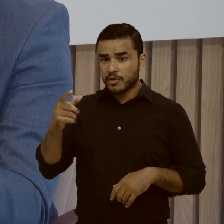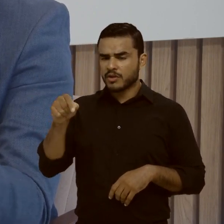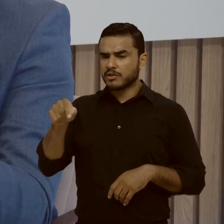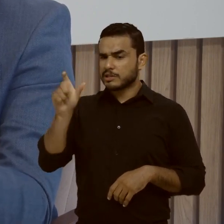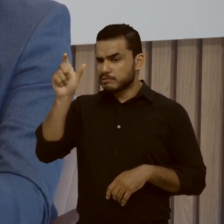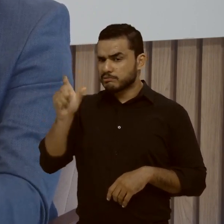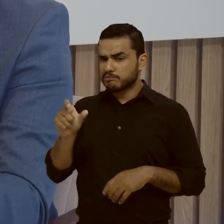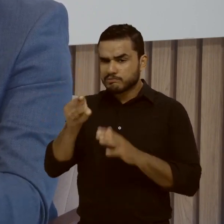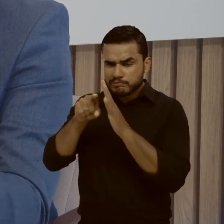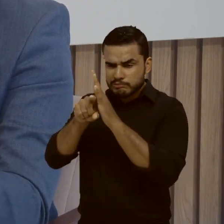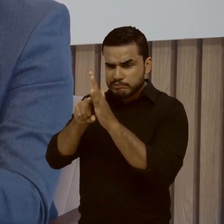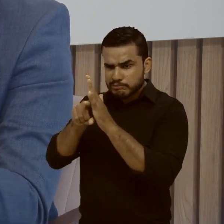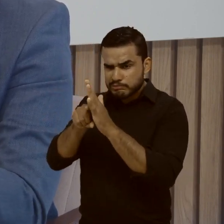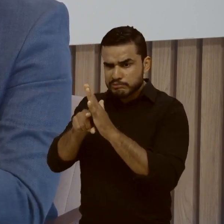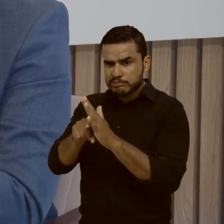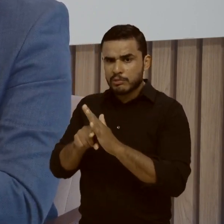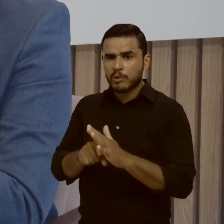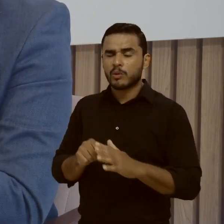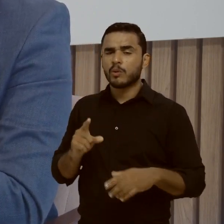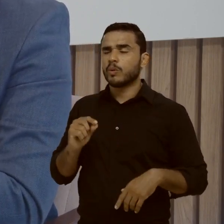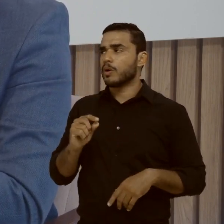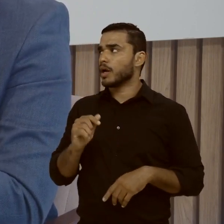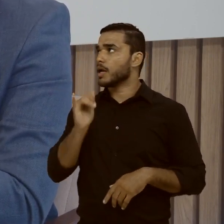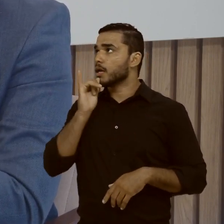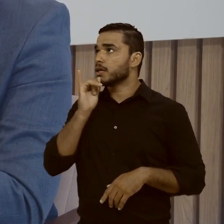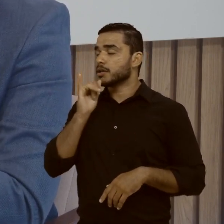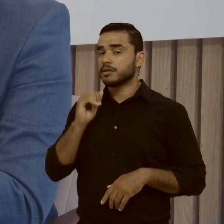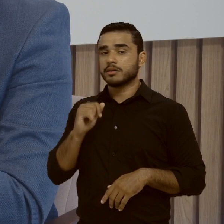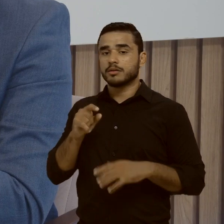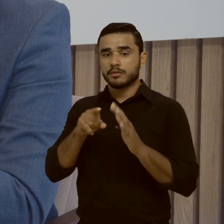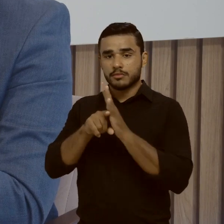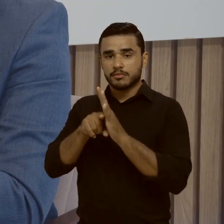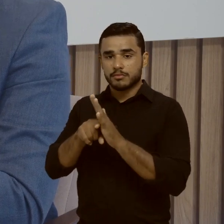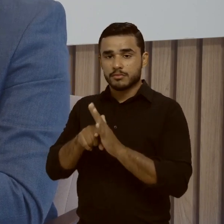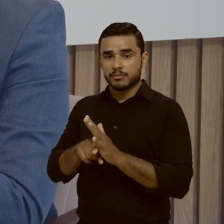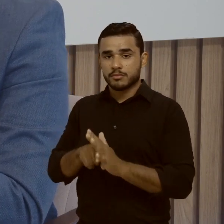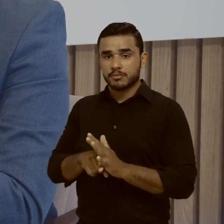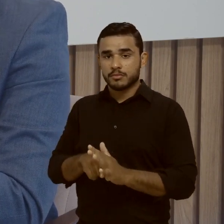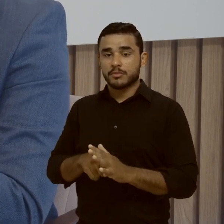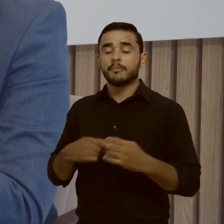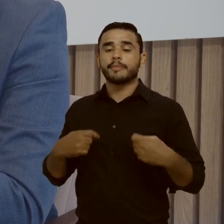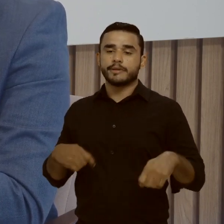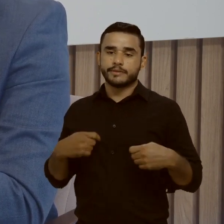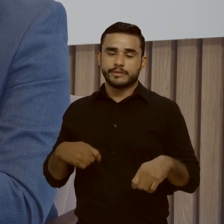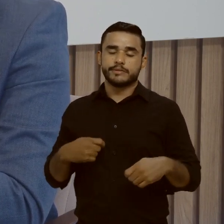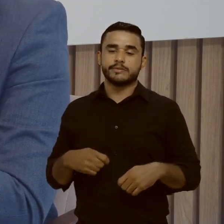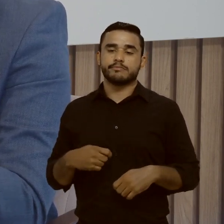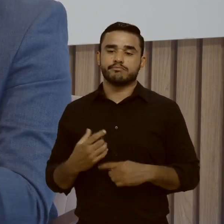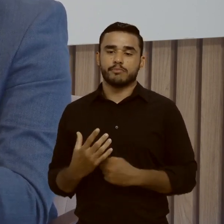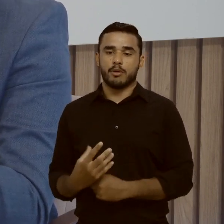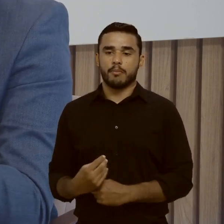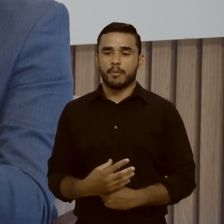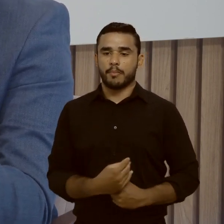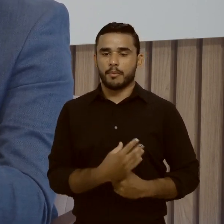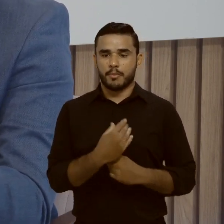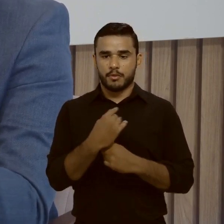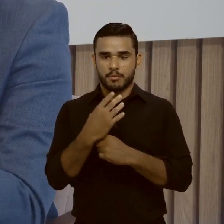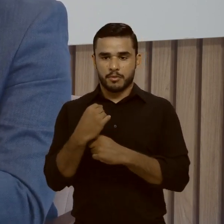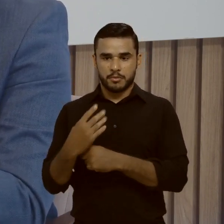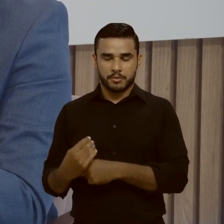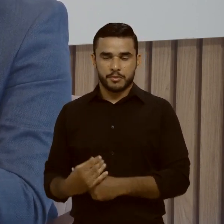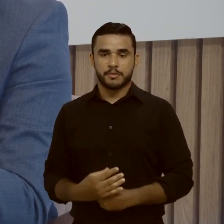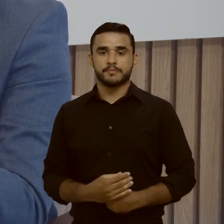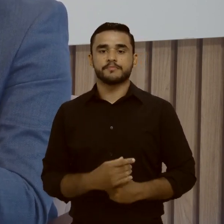sintomas. Quais exames pedir? A gente, basicamente, começa a investigação com exames de imagem, tá? Hoje em dia, a gente